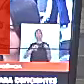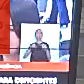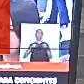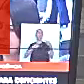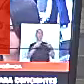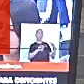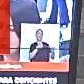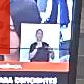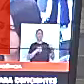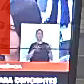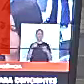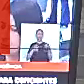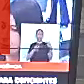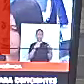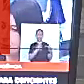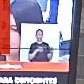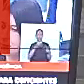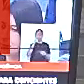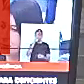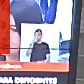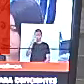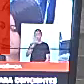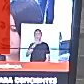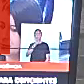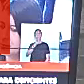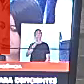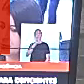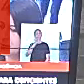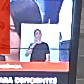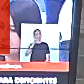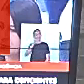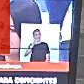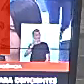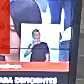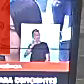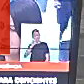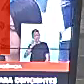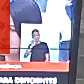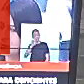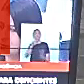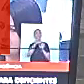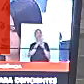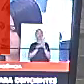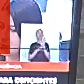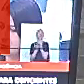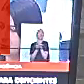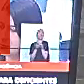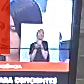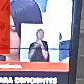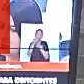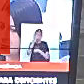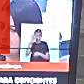macro princípio da dignidade como direito fundamental da pessoa humana, sensibiliza-me